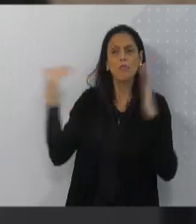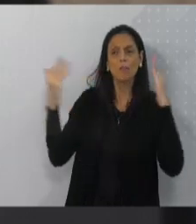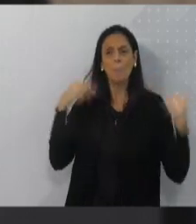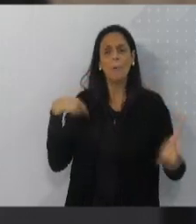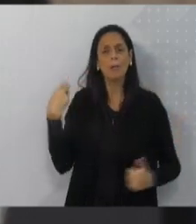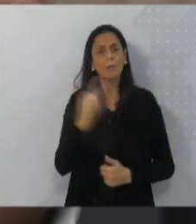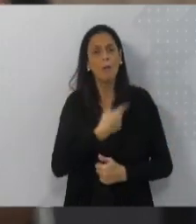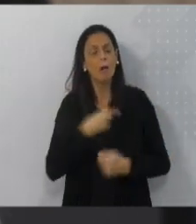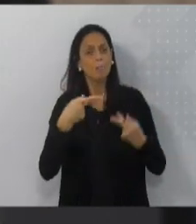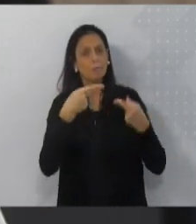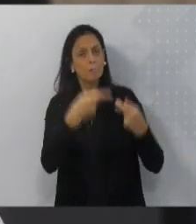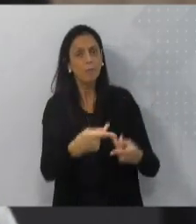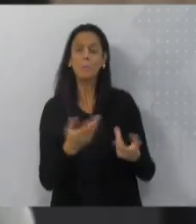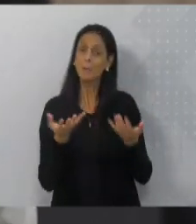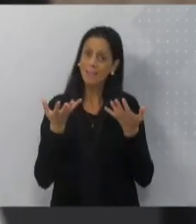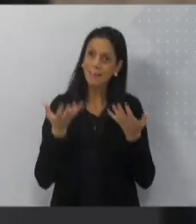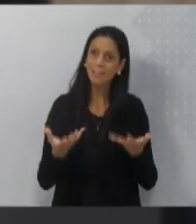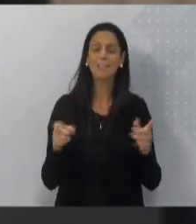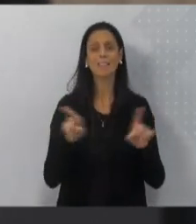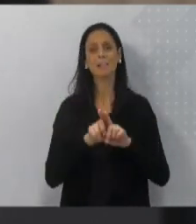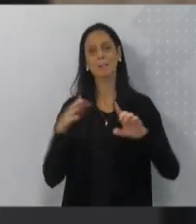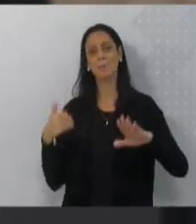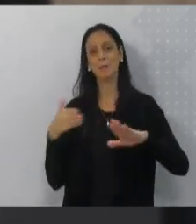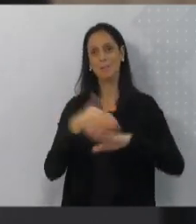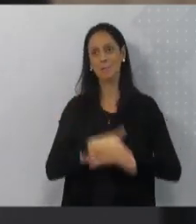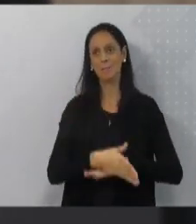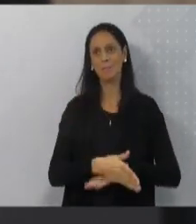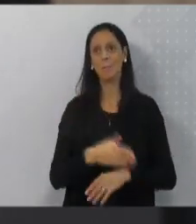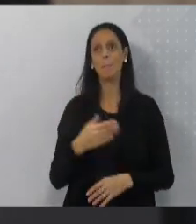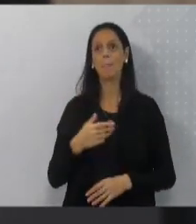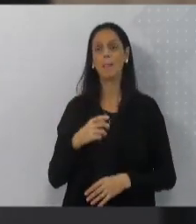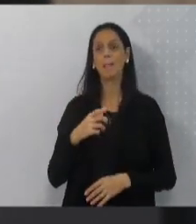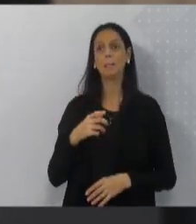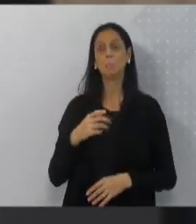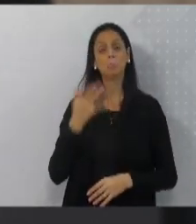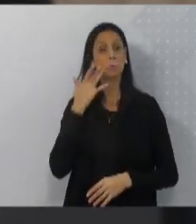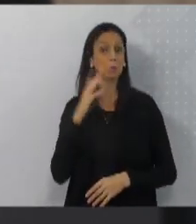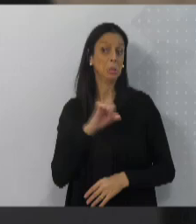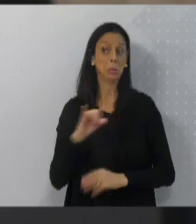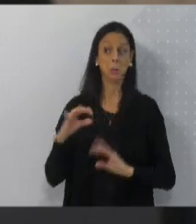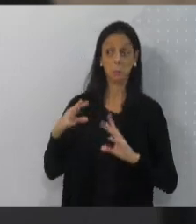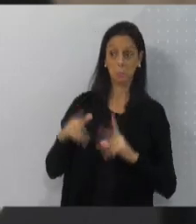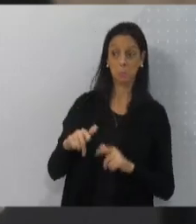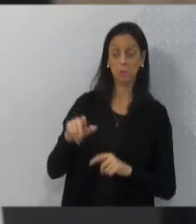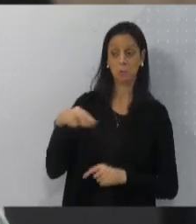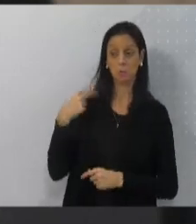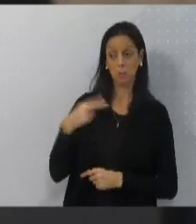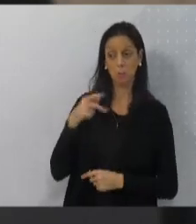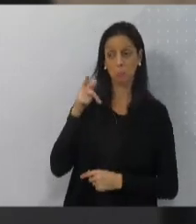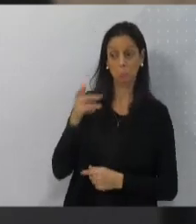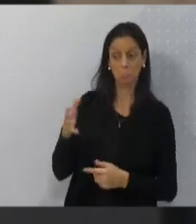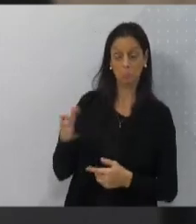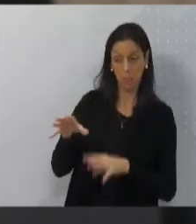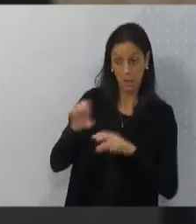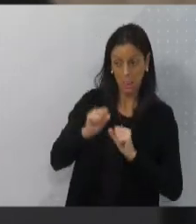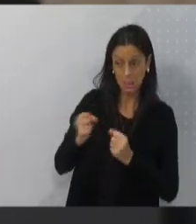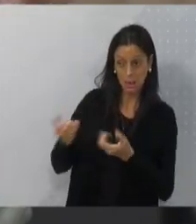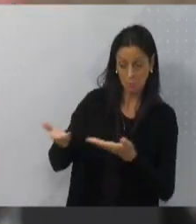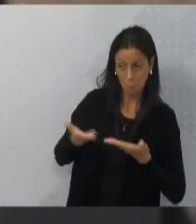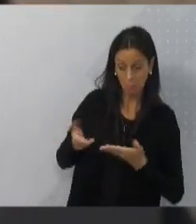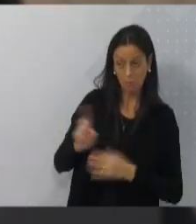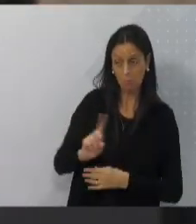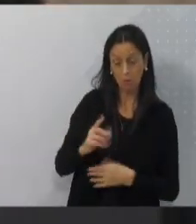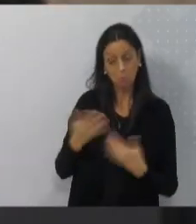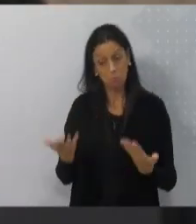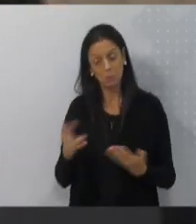gente não recebe. A gente gostaria de, quando possível, estar lá participando também. Outros vereadores, não sei se todos eles estão recebendo, né, mas, enfim. Então, assim, antes tinha